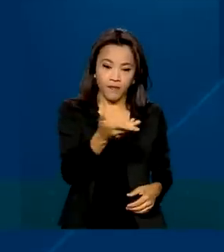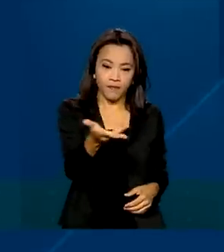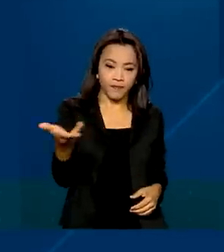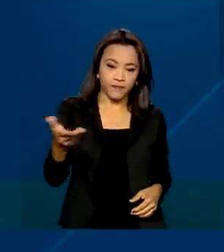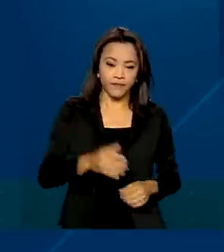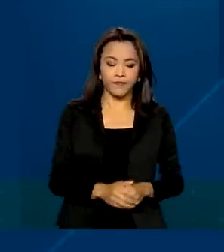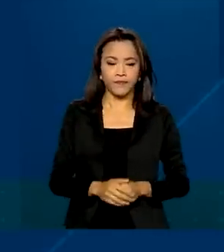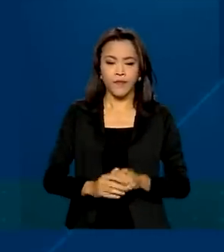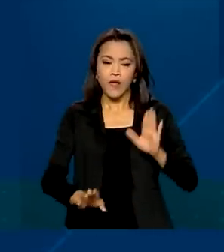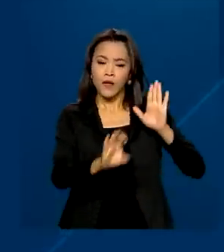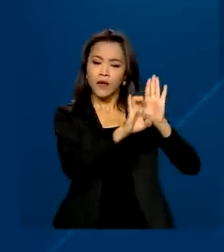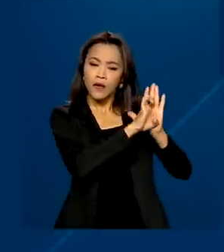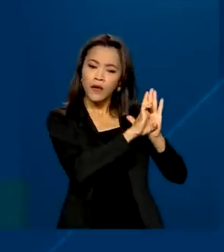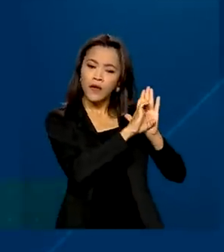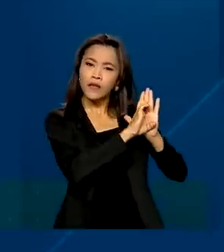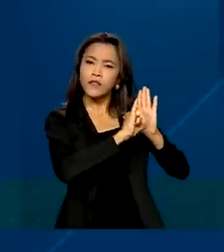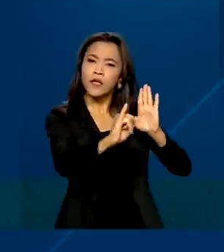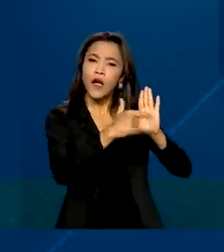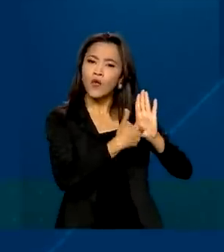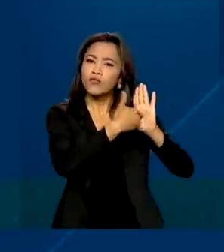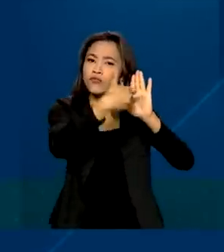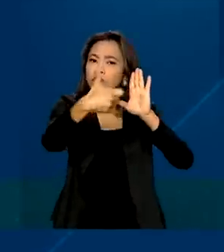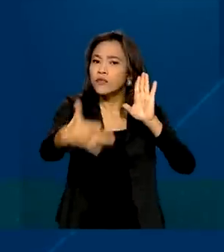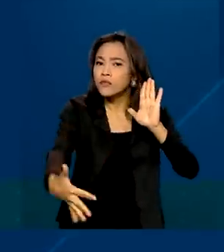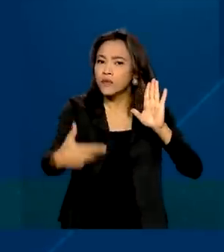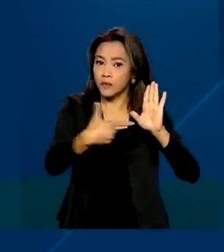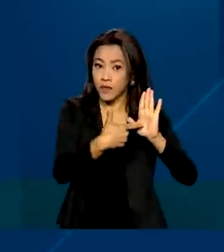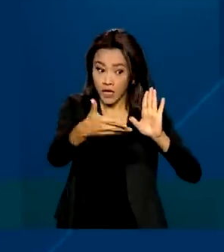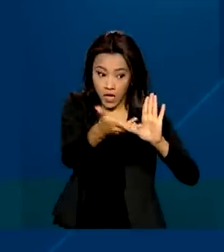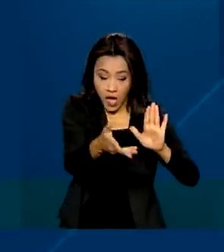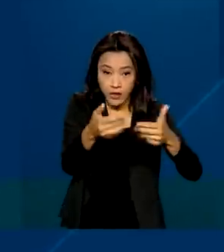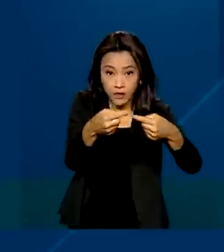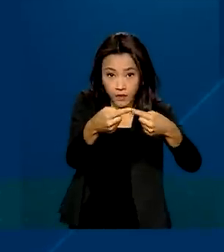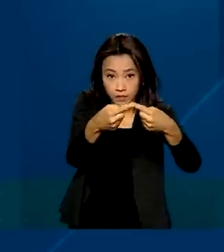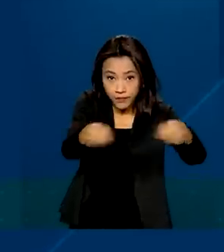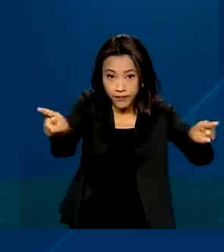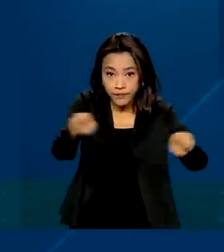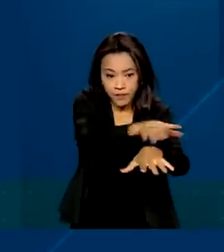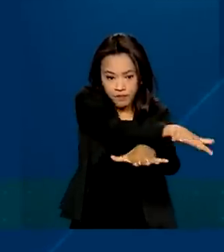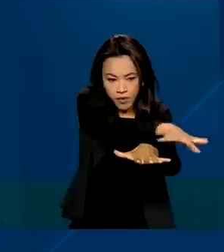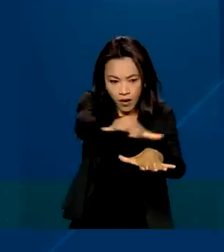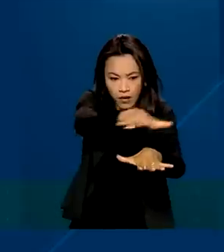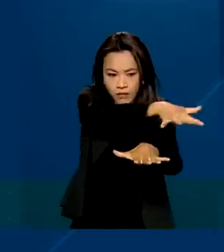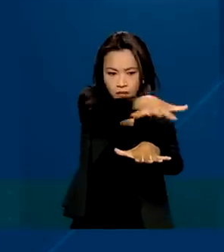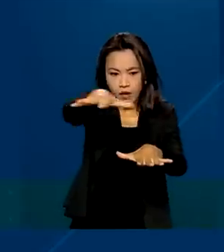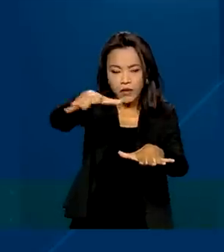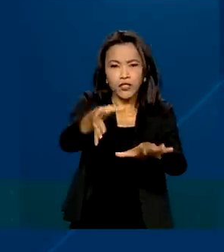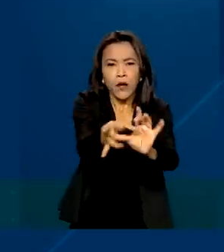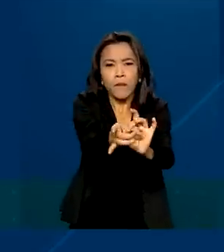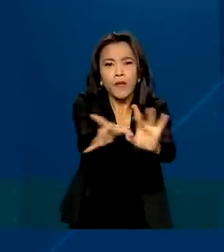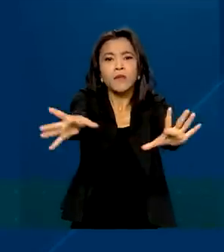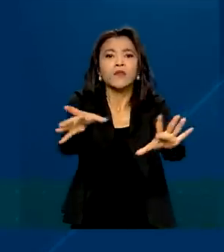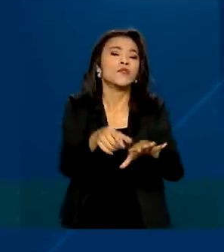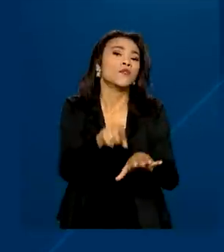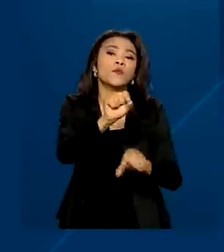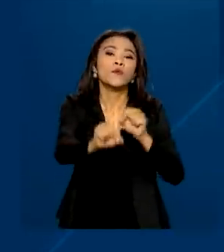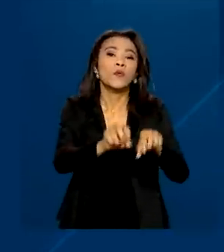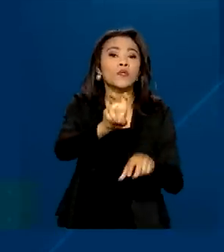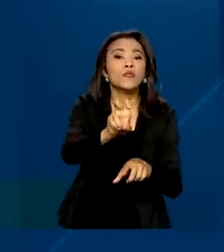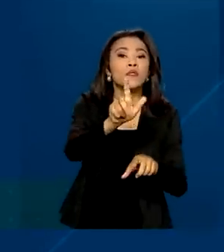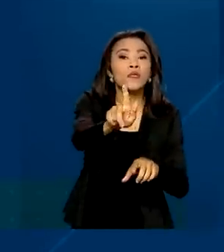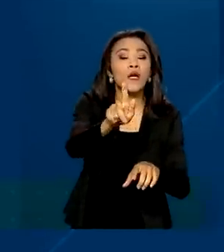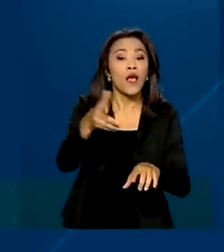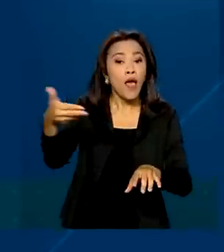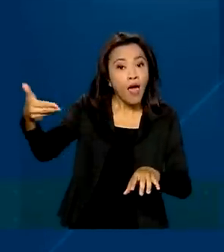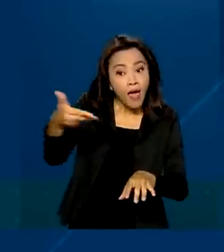próprio edital diz que essas estações que estão sendo ligadas agora, dentre todas as que já foram capitais que já foram liberadas, elas